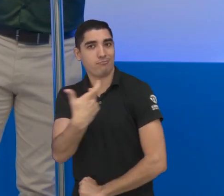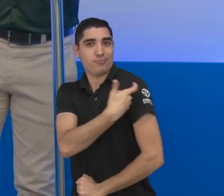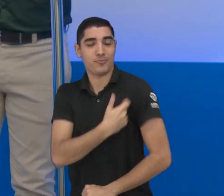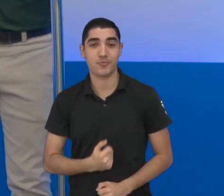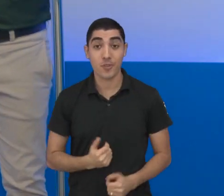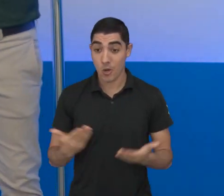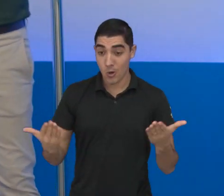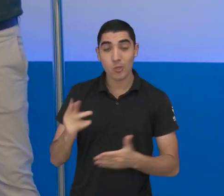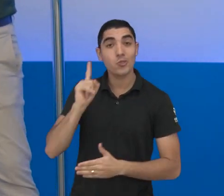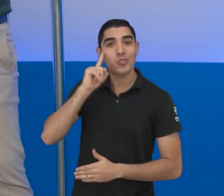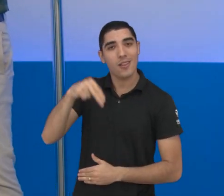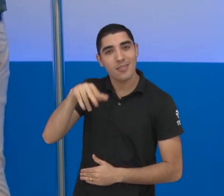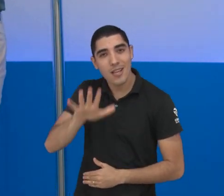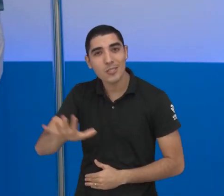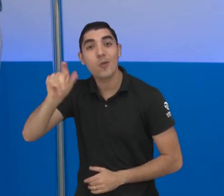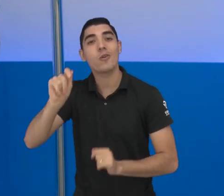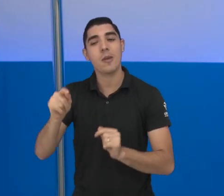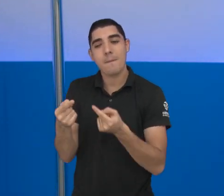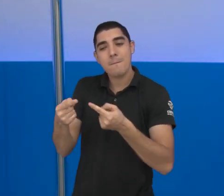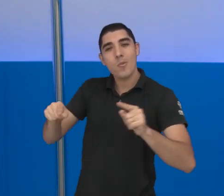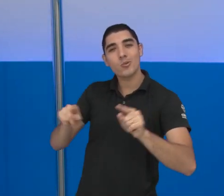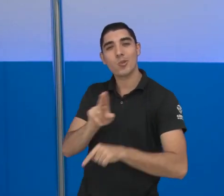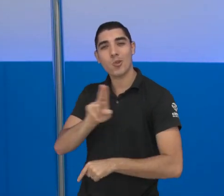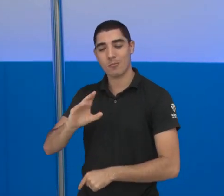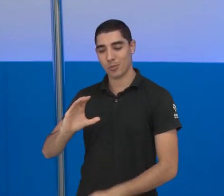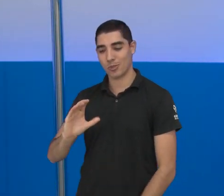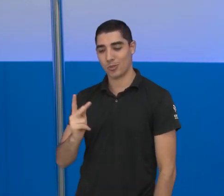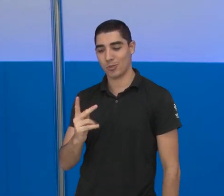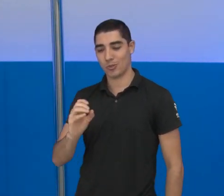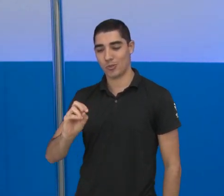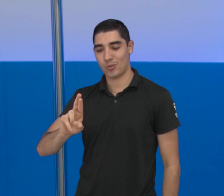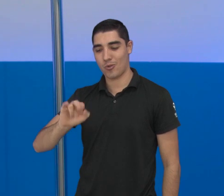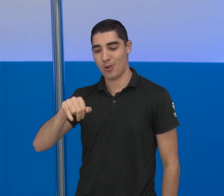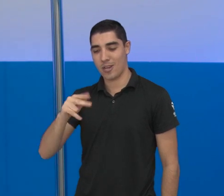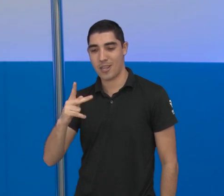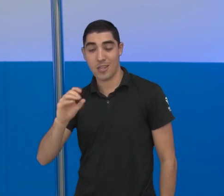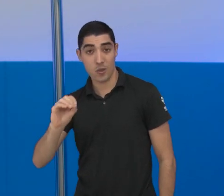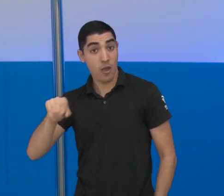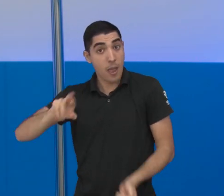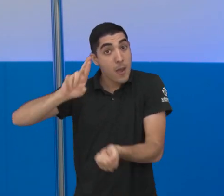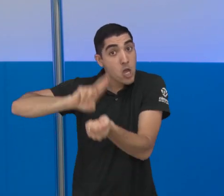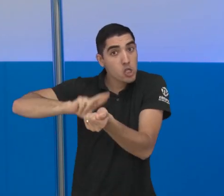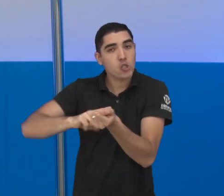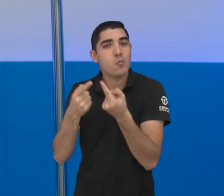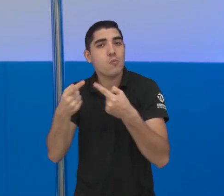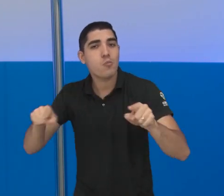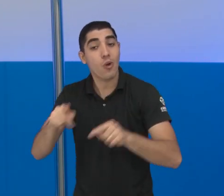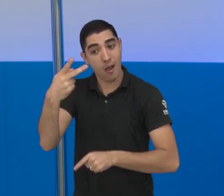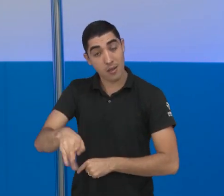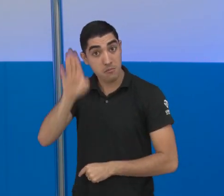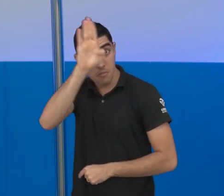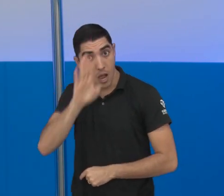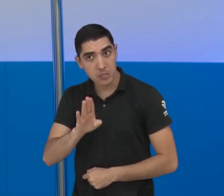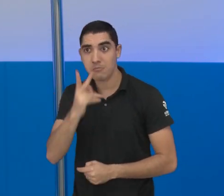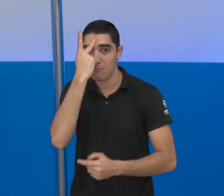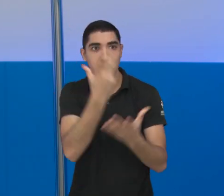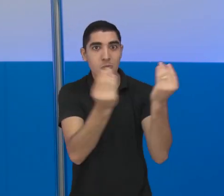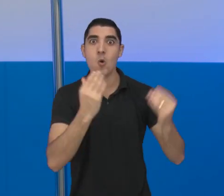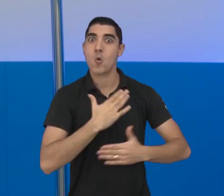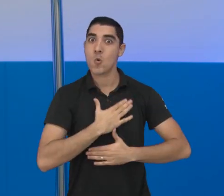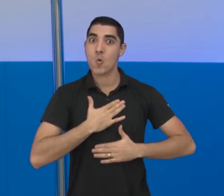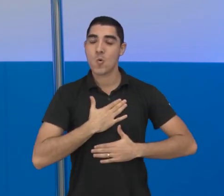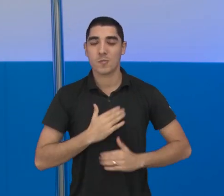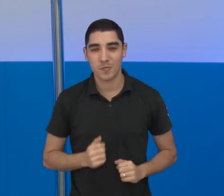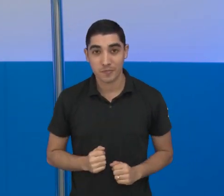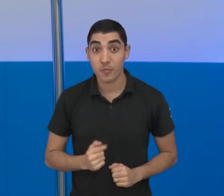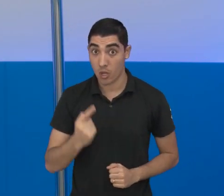hoje também é o Dia Nacional e Municipal do Chorinho. Vamos te mostrar por que esse ritmo musical ainda cativa